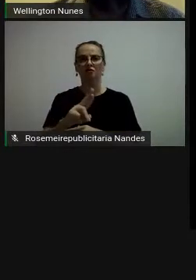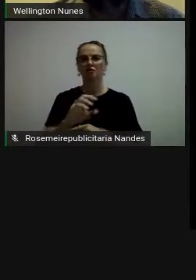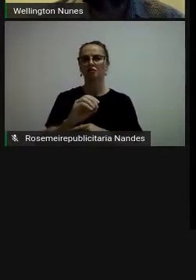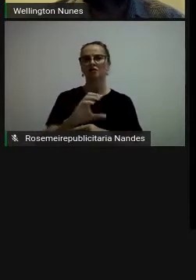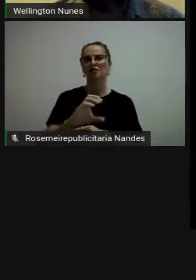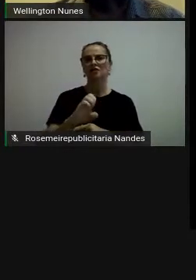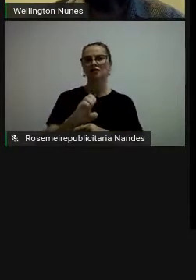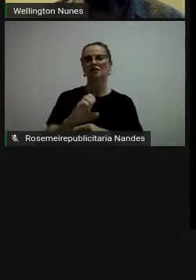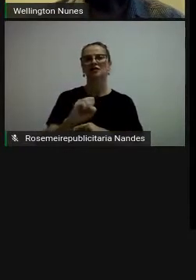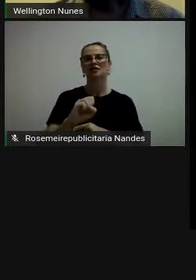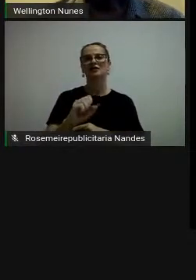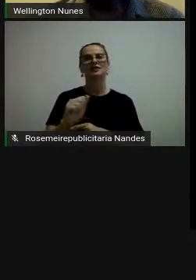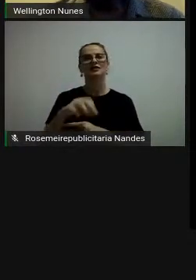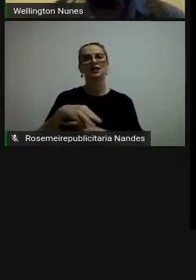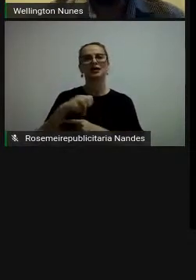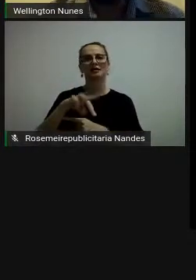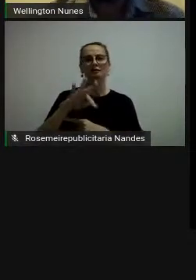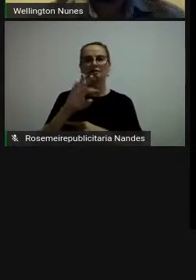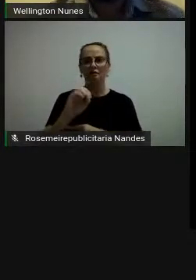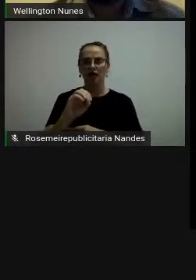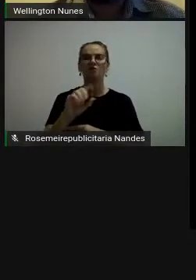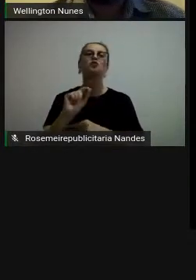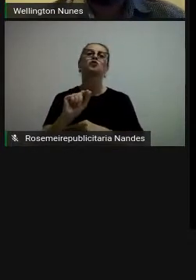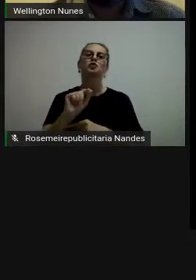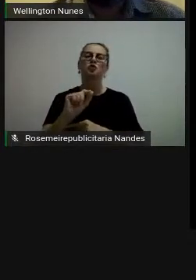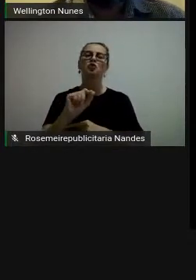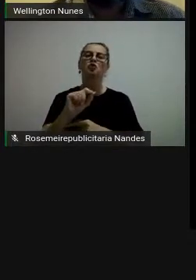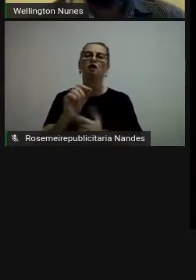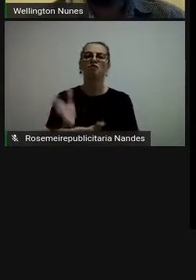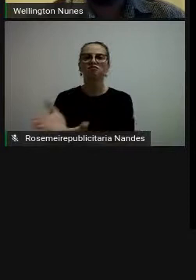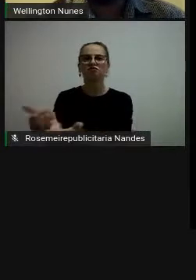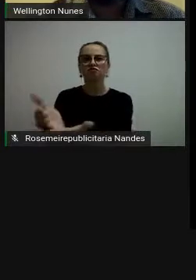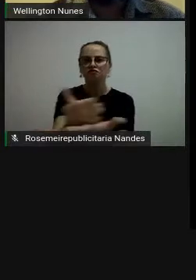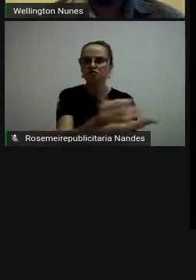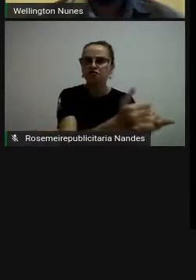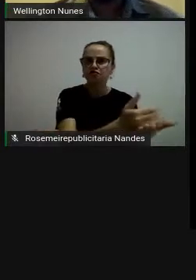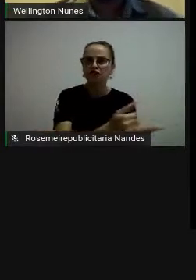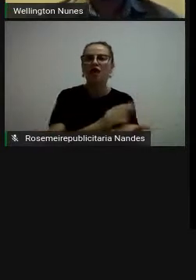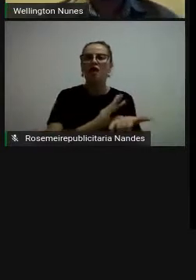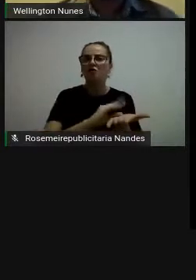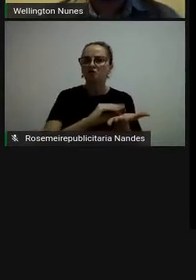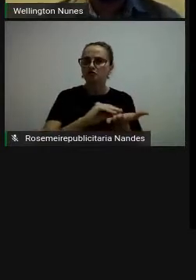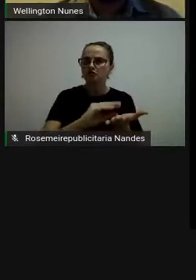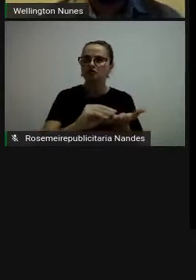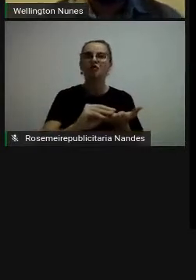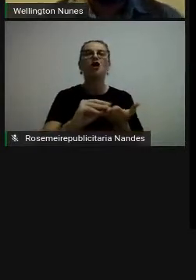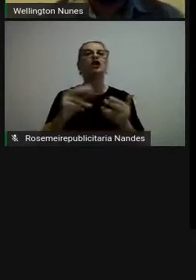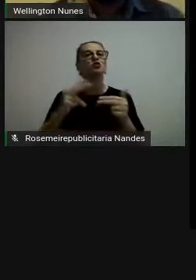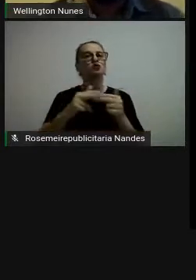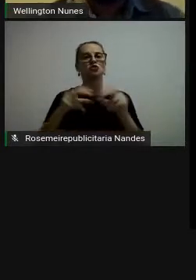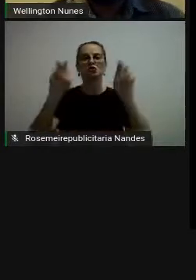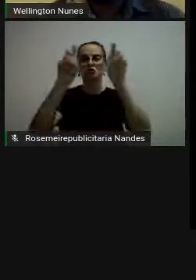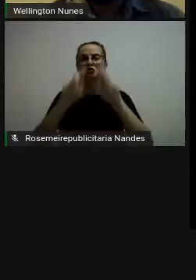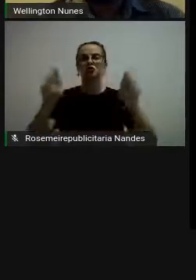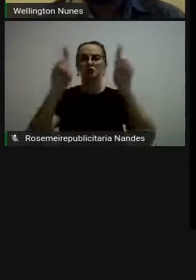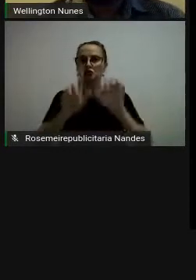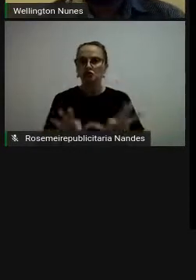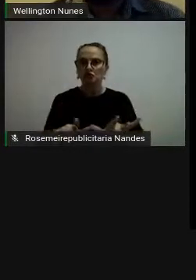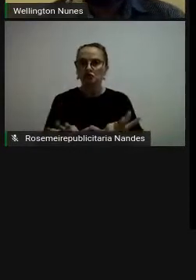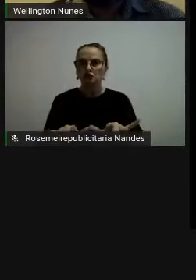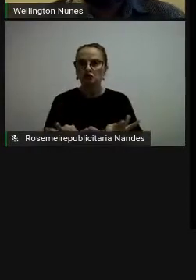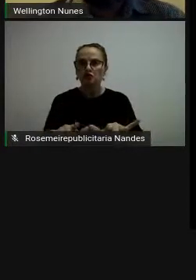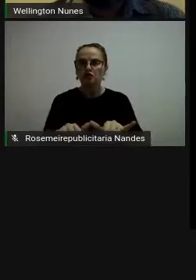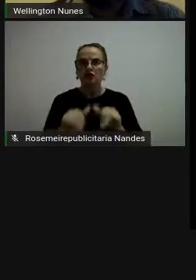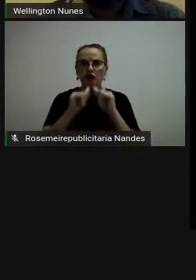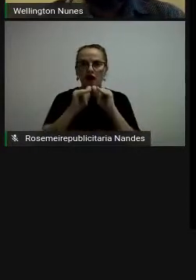dados georreferenciados. Utiliza programas de computador que permitem o uso de